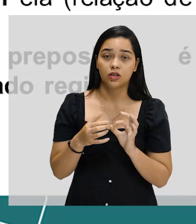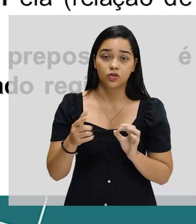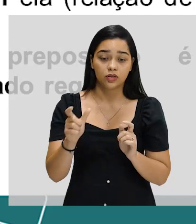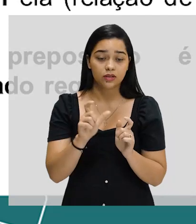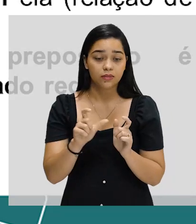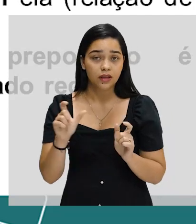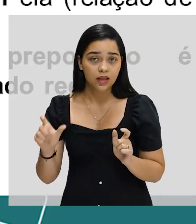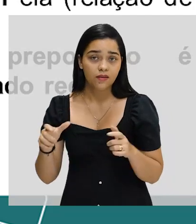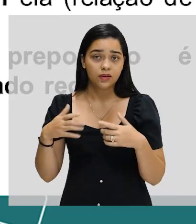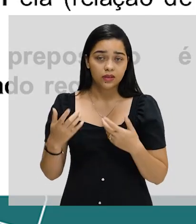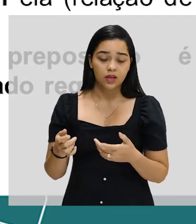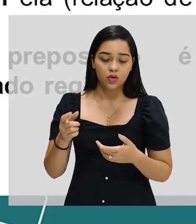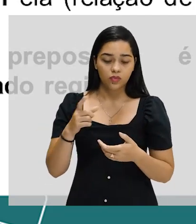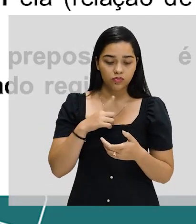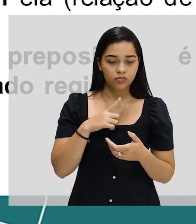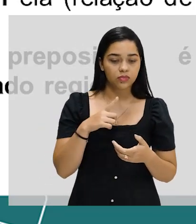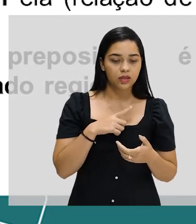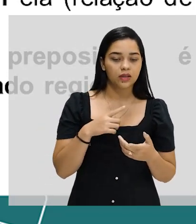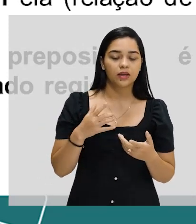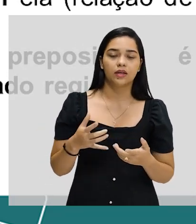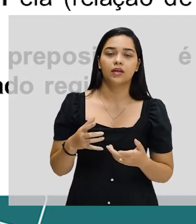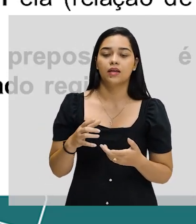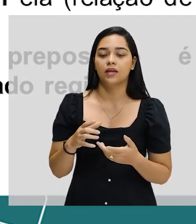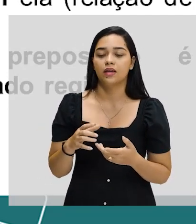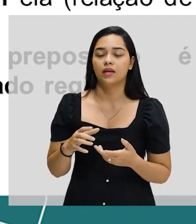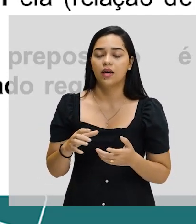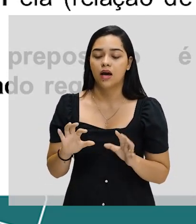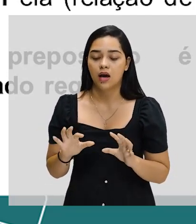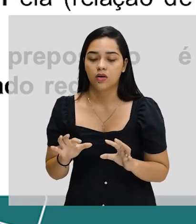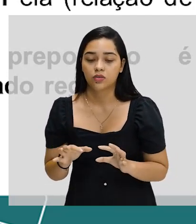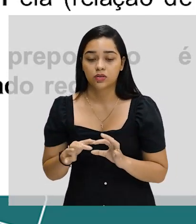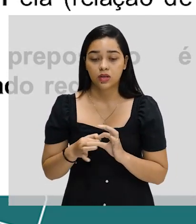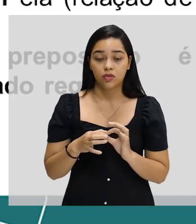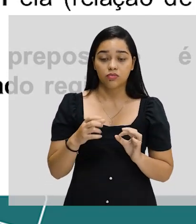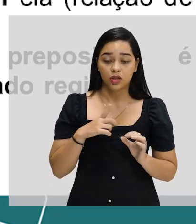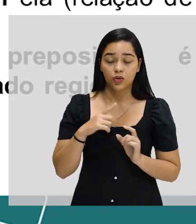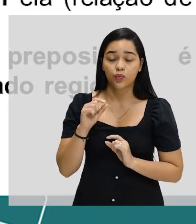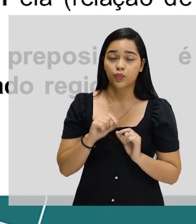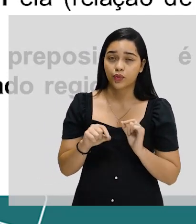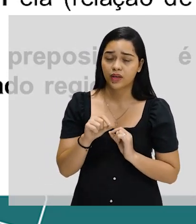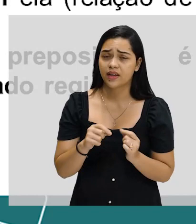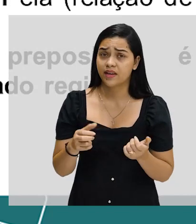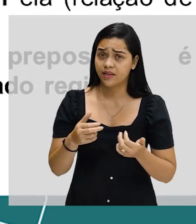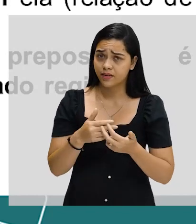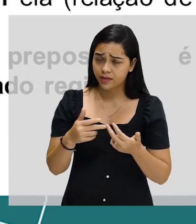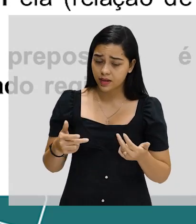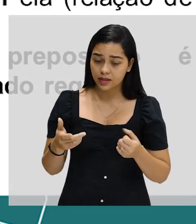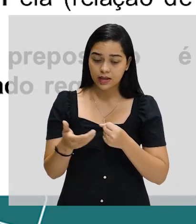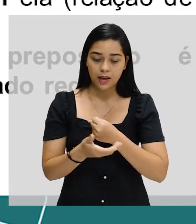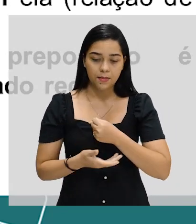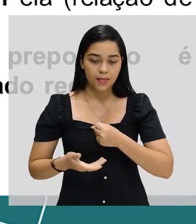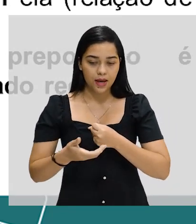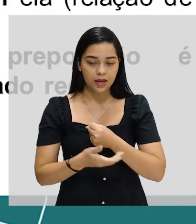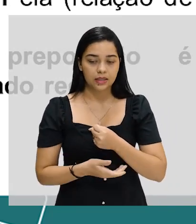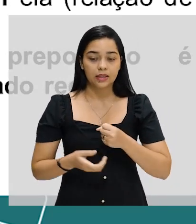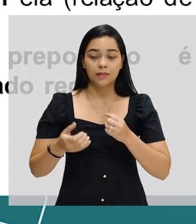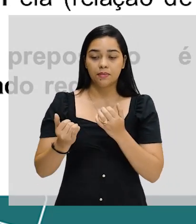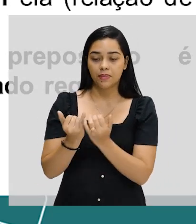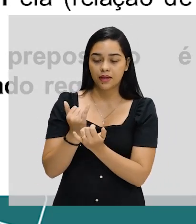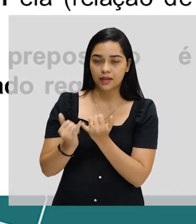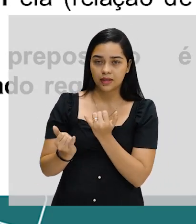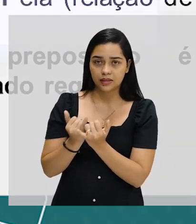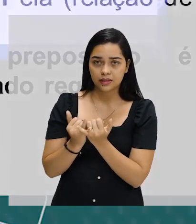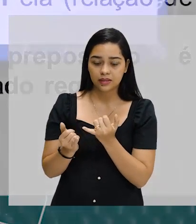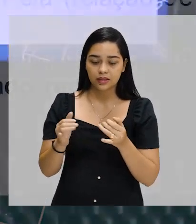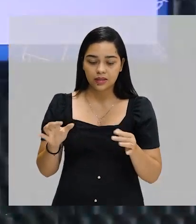hein? Então, a preposição e a conjunção têm funções básicas parecidas.